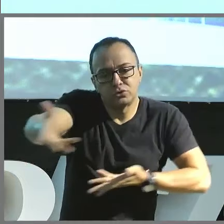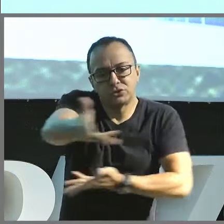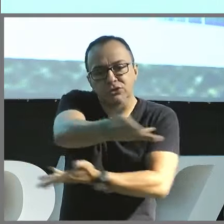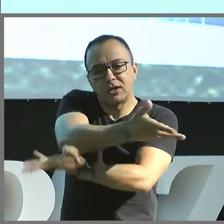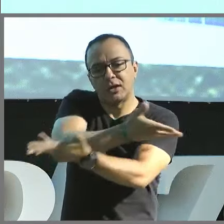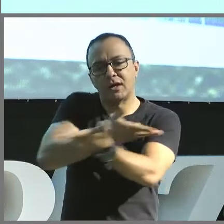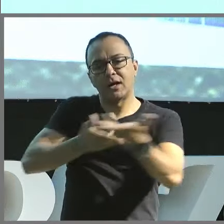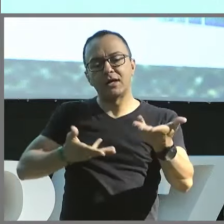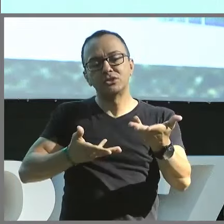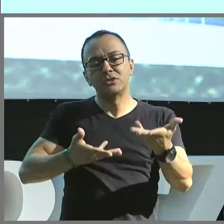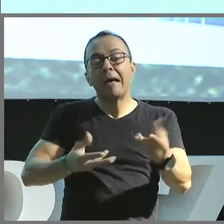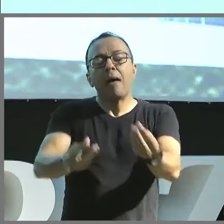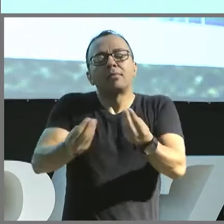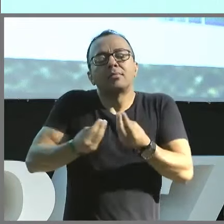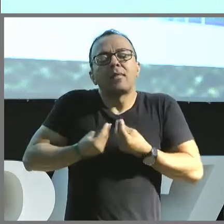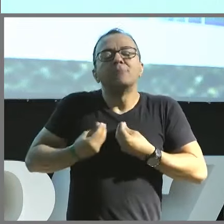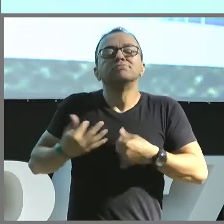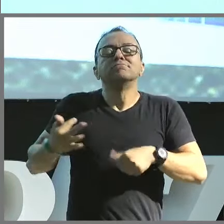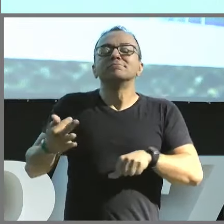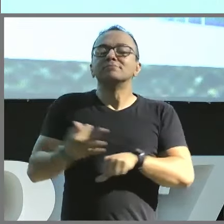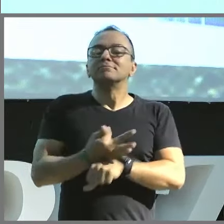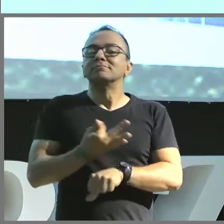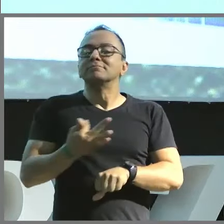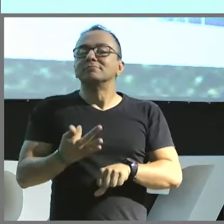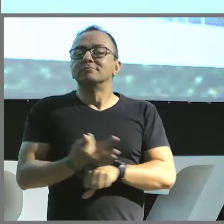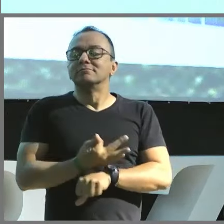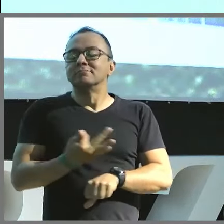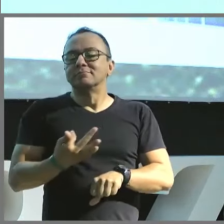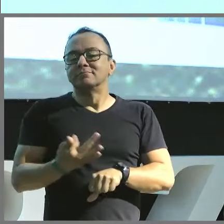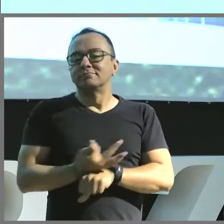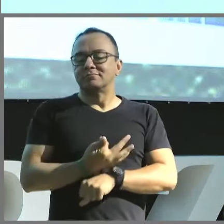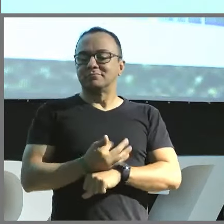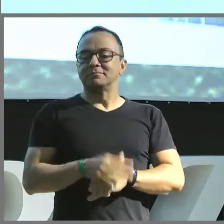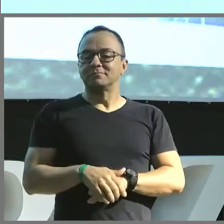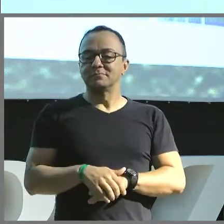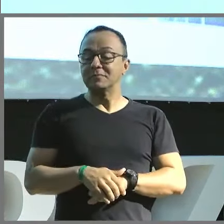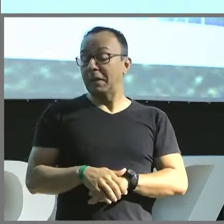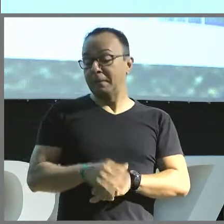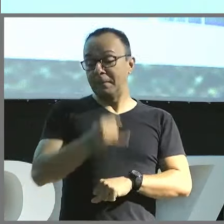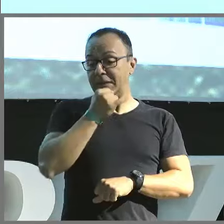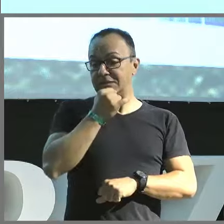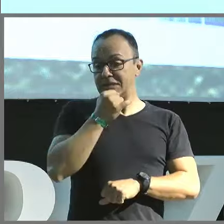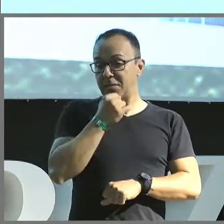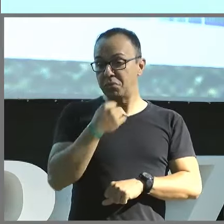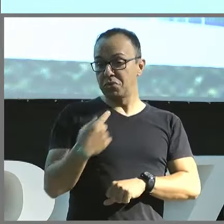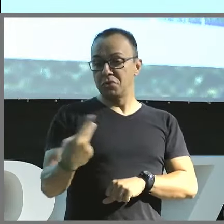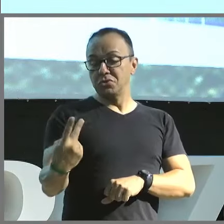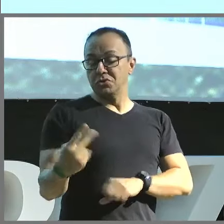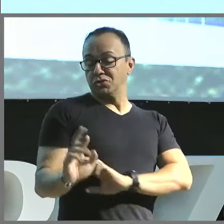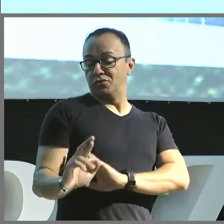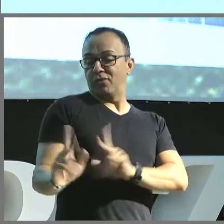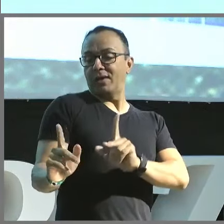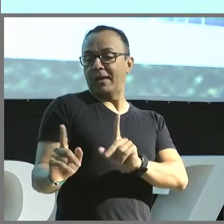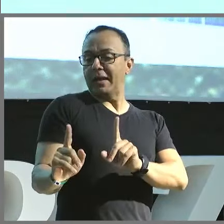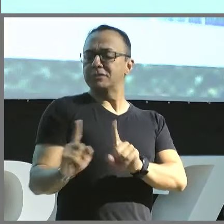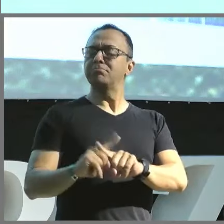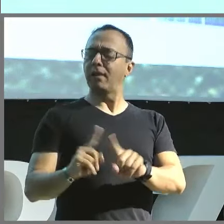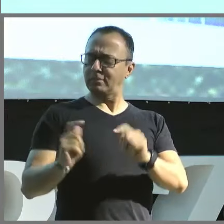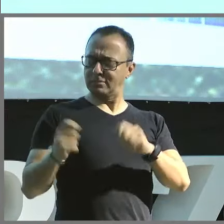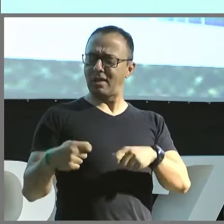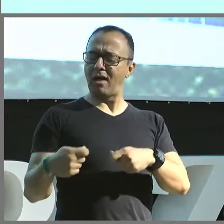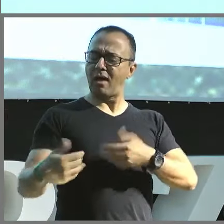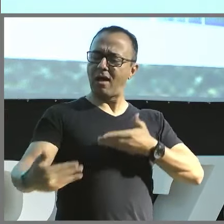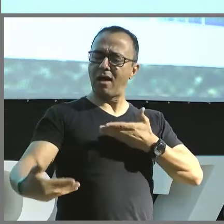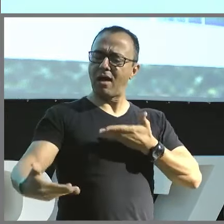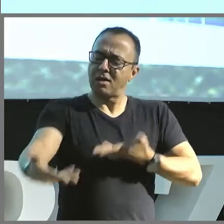que gera a tolerância, de você perceber que você é diferente do outro, se você tem mais do que o outro, você se apequena para servir, se